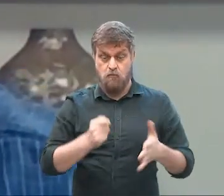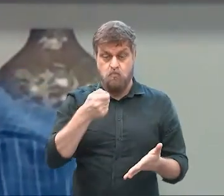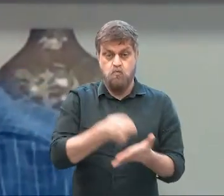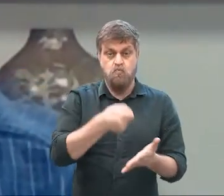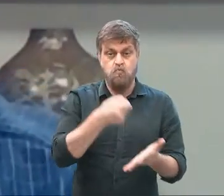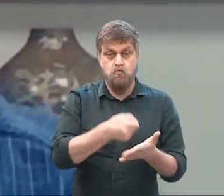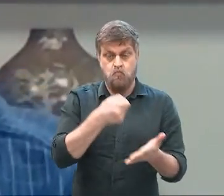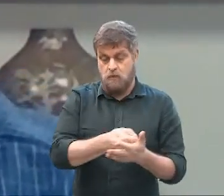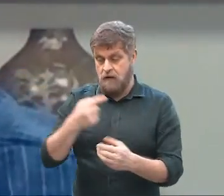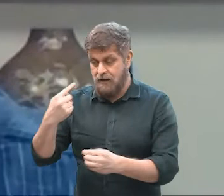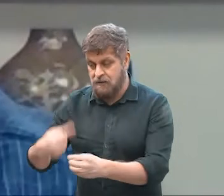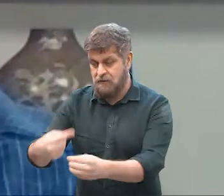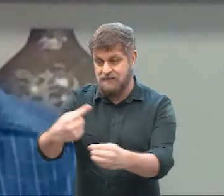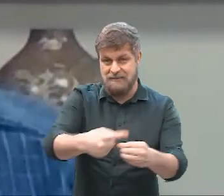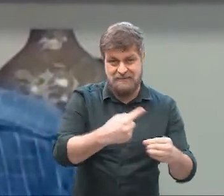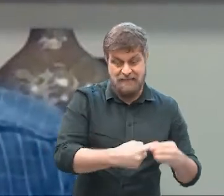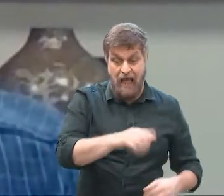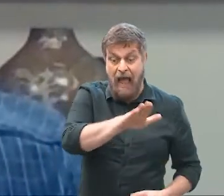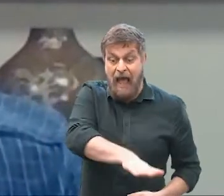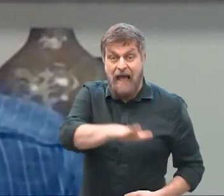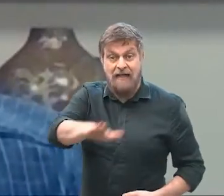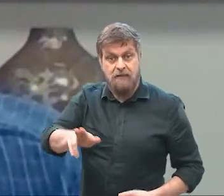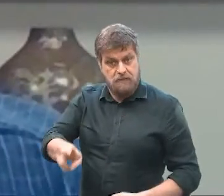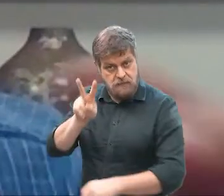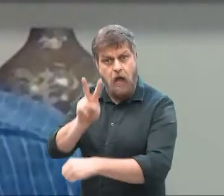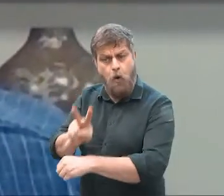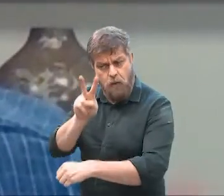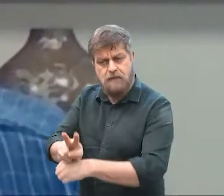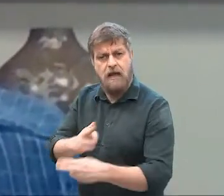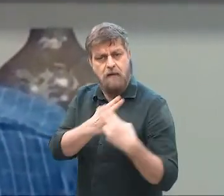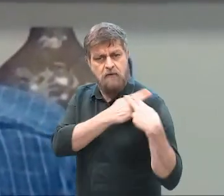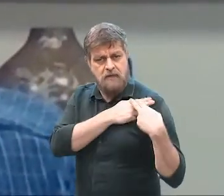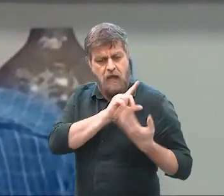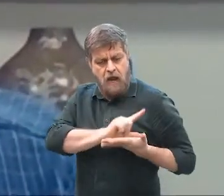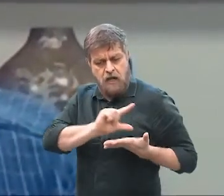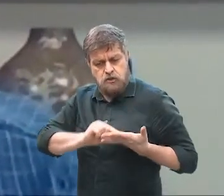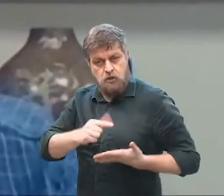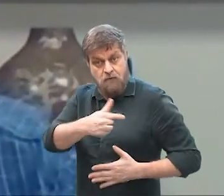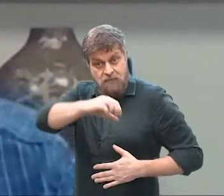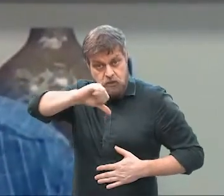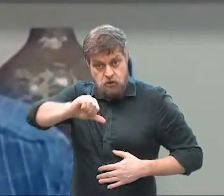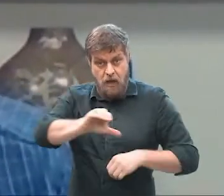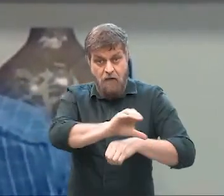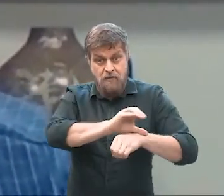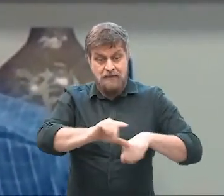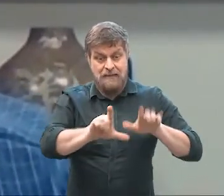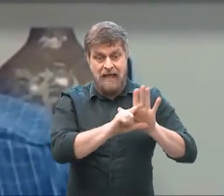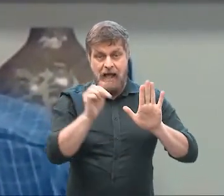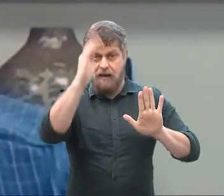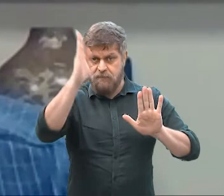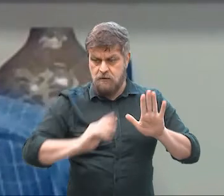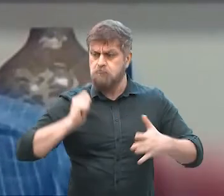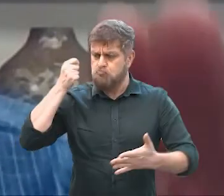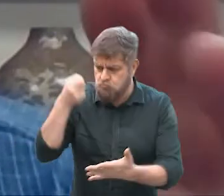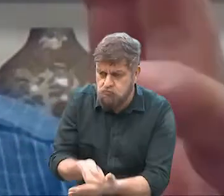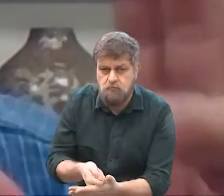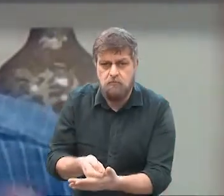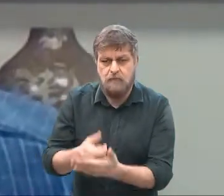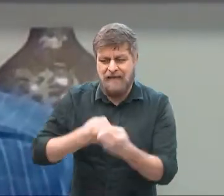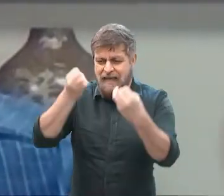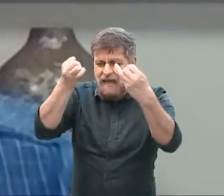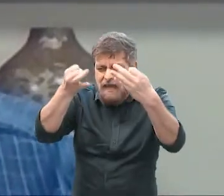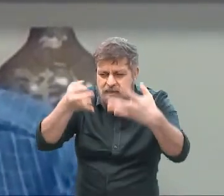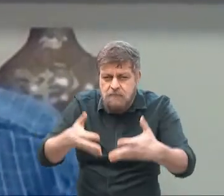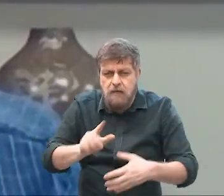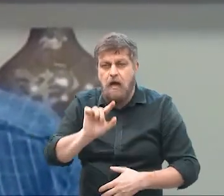dos municípios cuidar das suas crianças. O artigo 29 da Constituição ele é taxativo, ele é